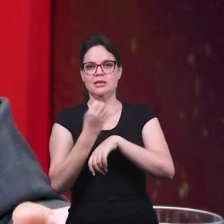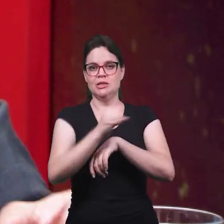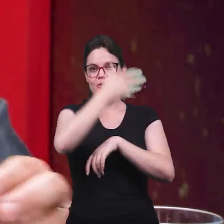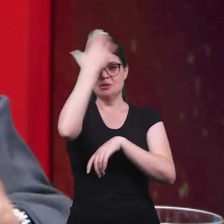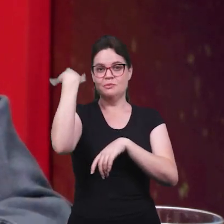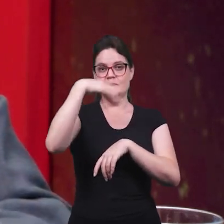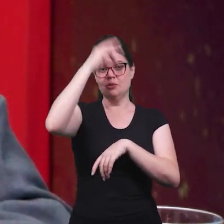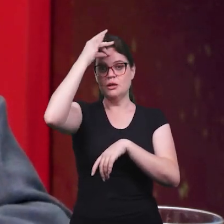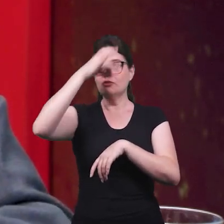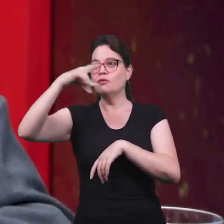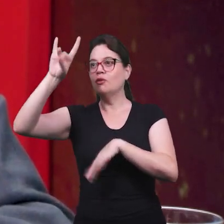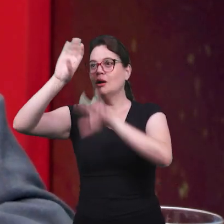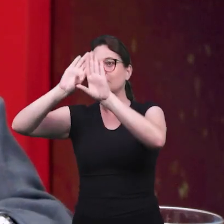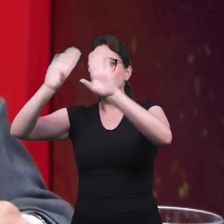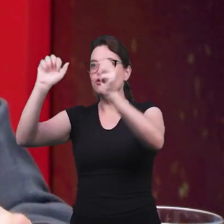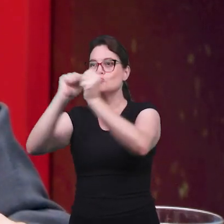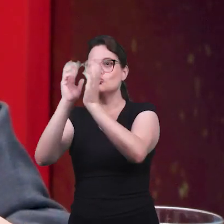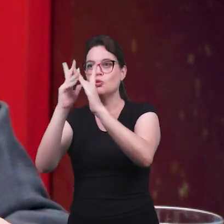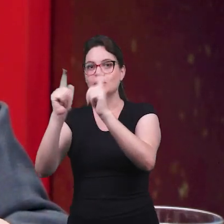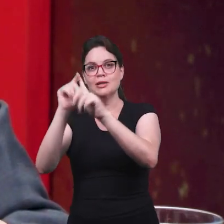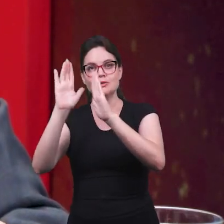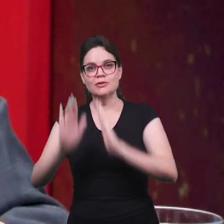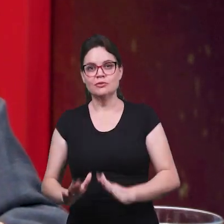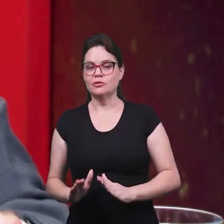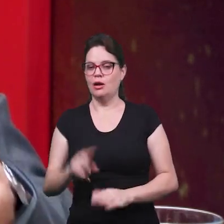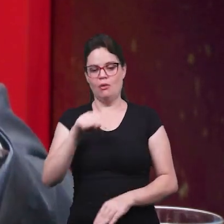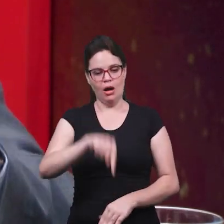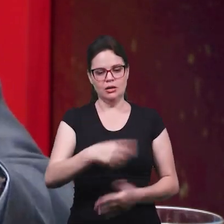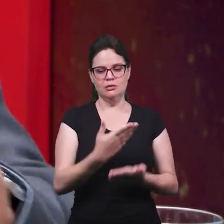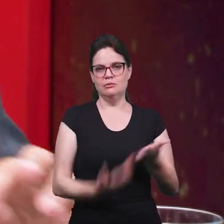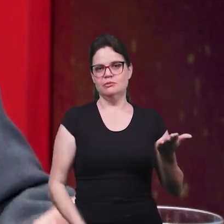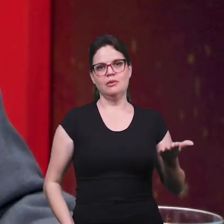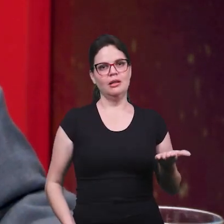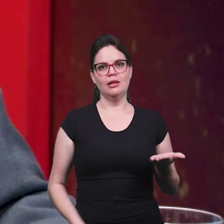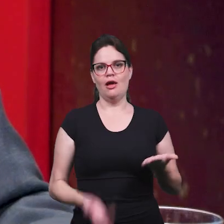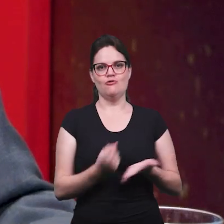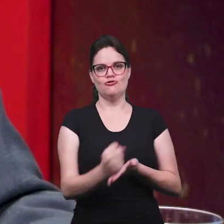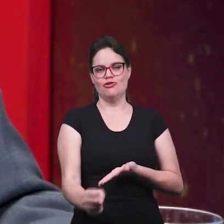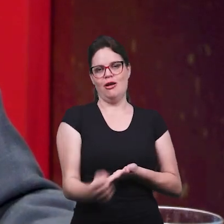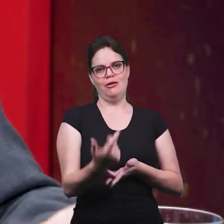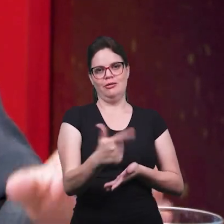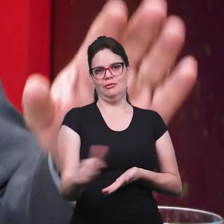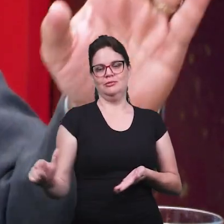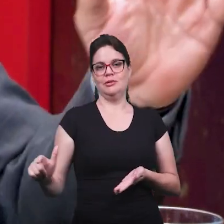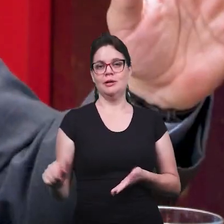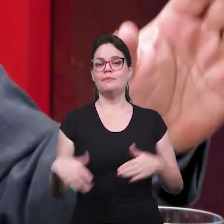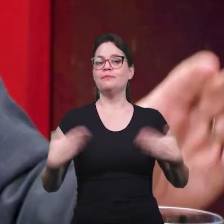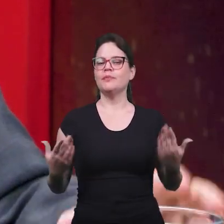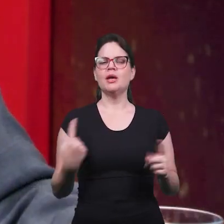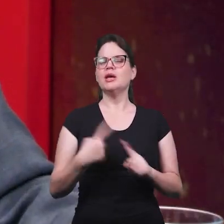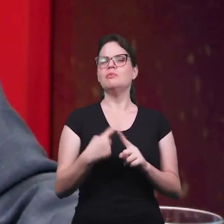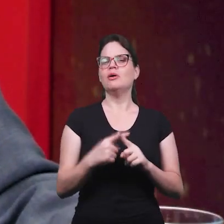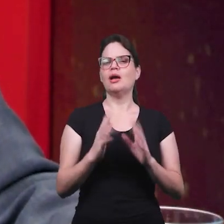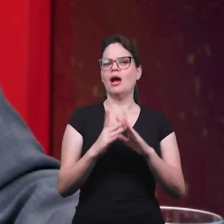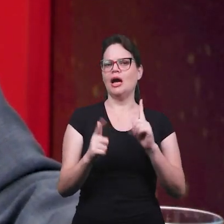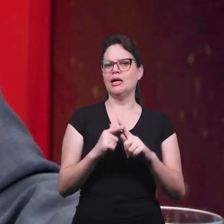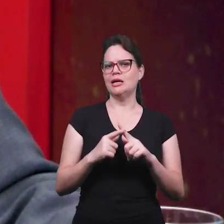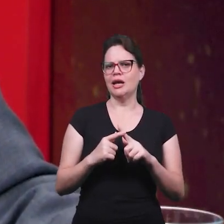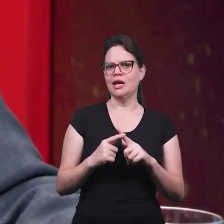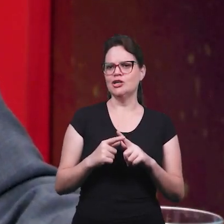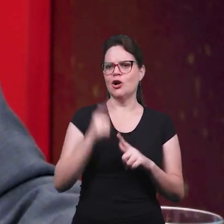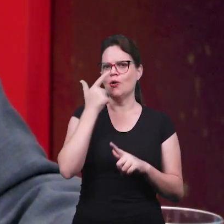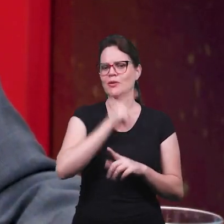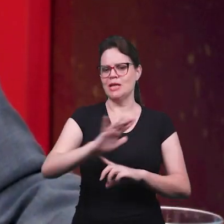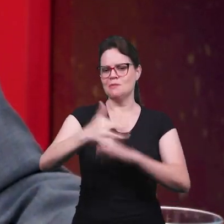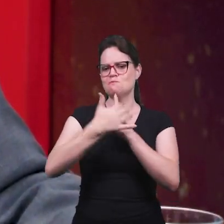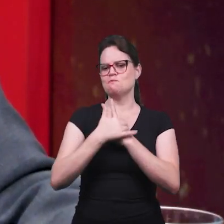E aí, por que a igreja não passa por esse momento? Porque o Senhor disse isso. Então, nós vamos passar aqui um slide que tem alguns